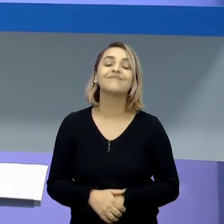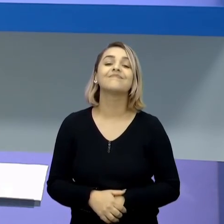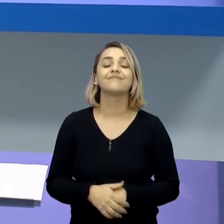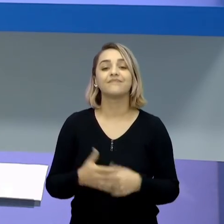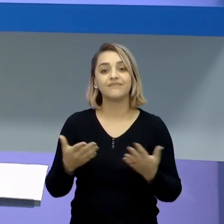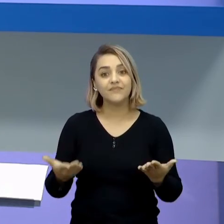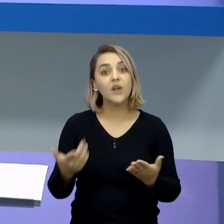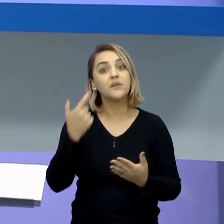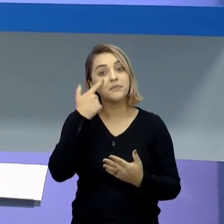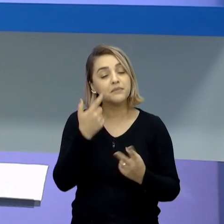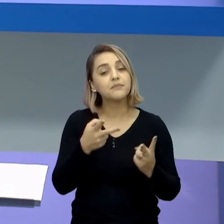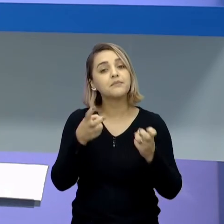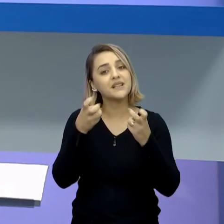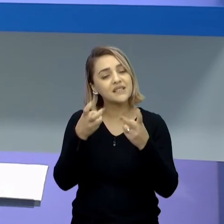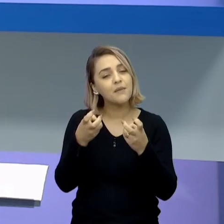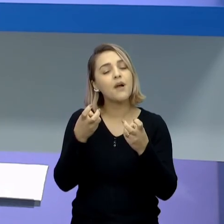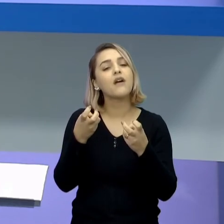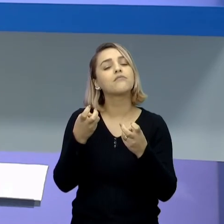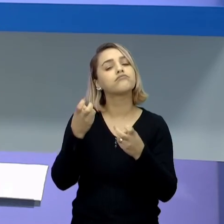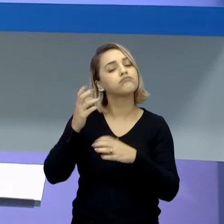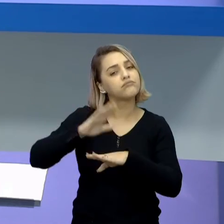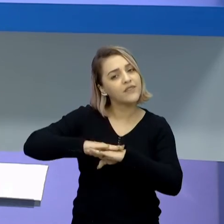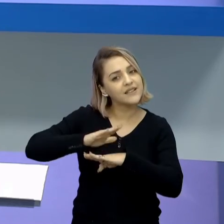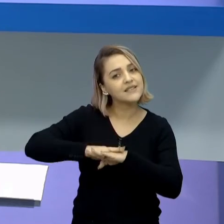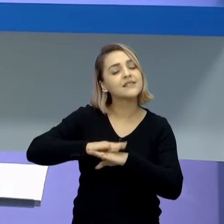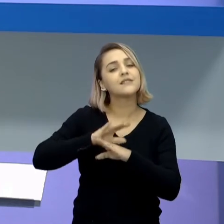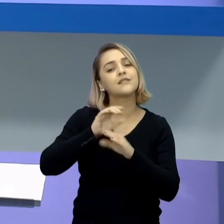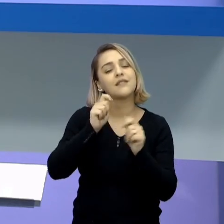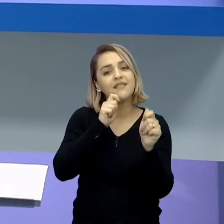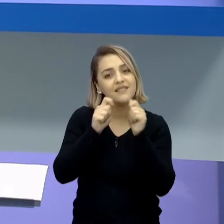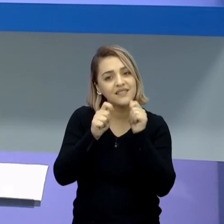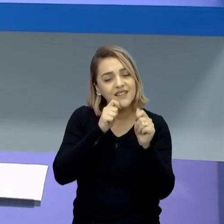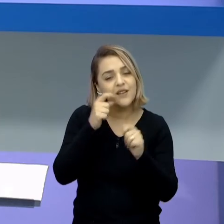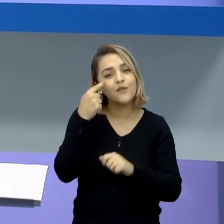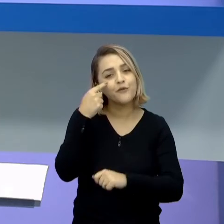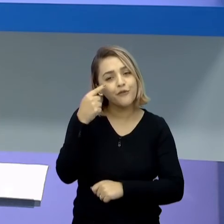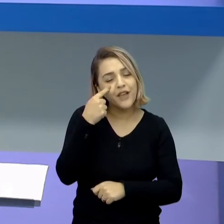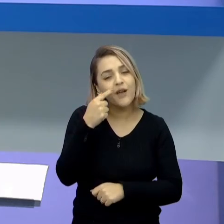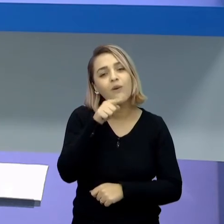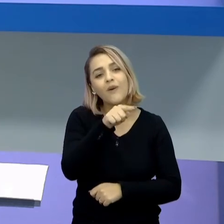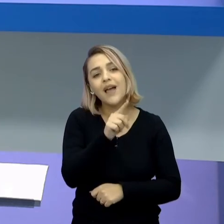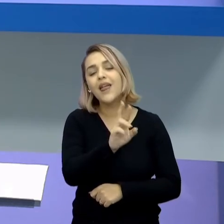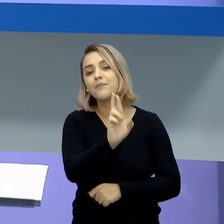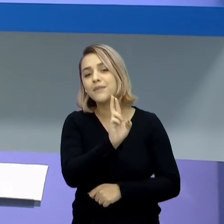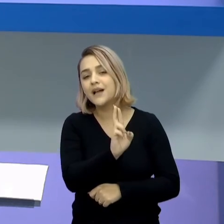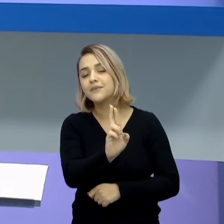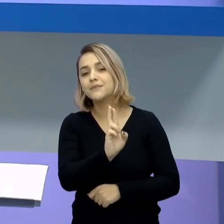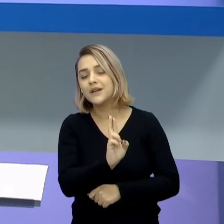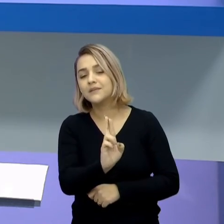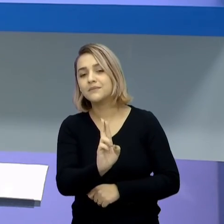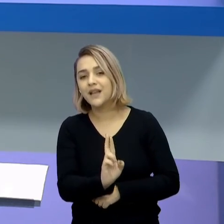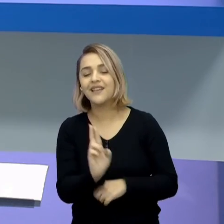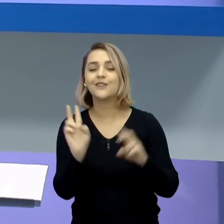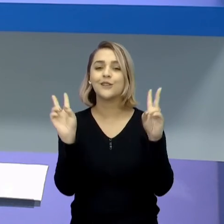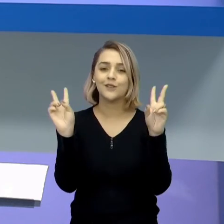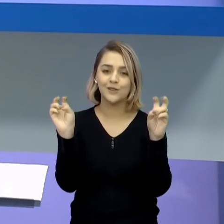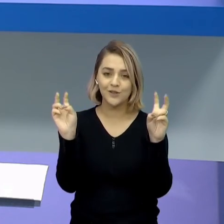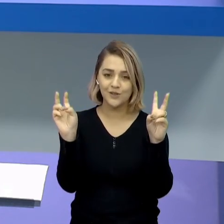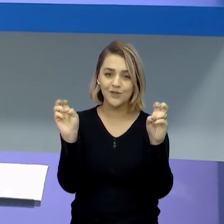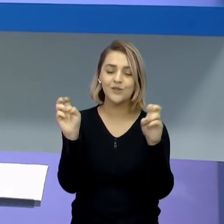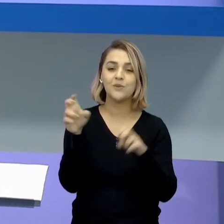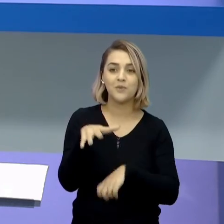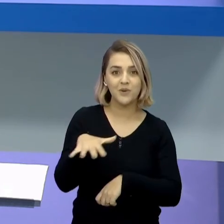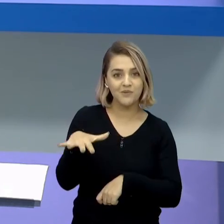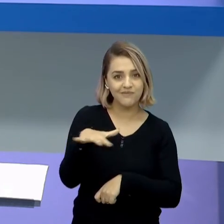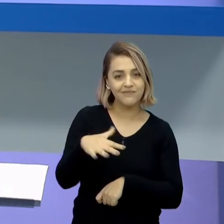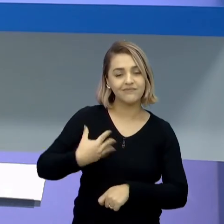gente viu, né, como fazer uma entrevista e a gente viu as respostas que a professora Ilana deu aí sobre o seu espaço